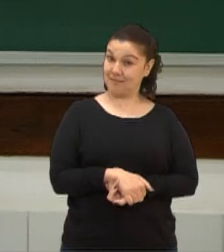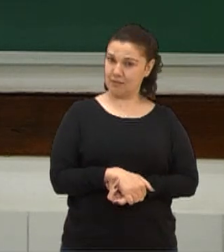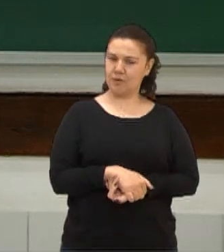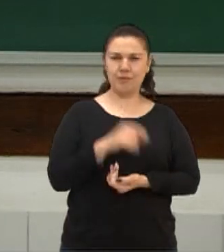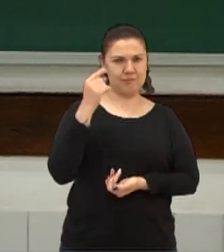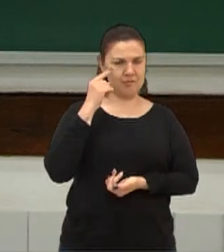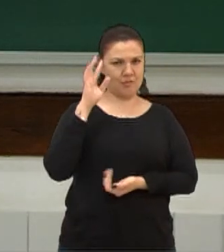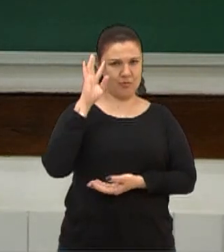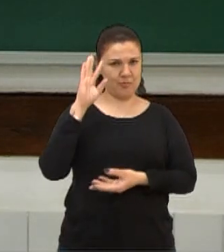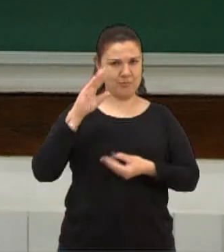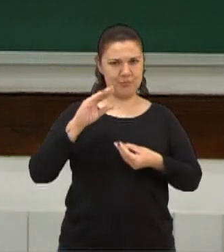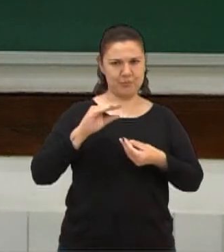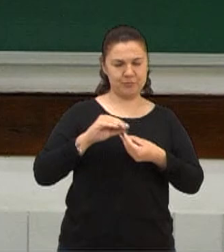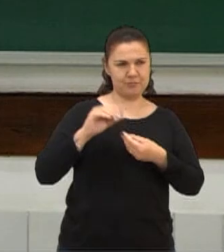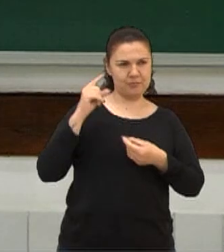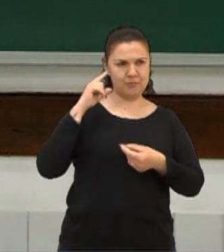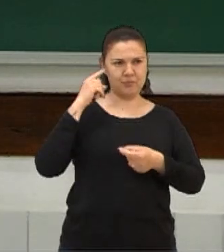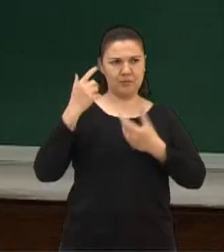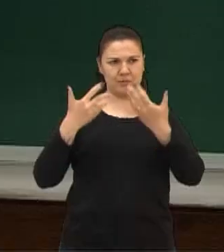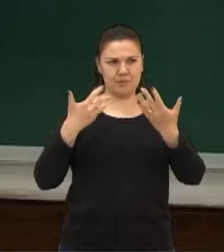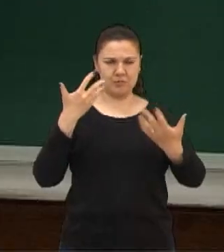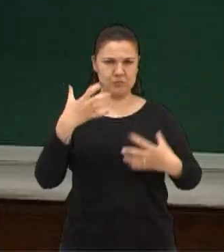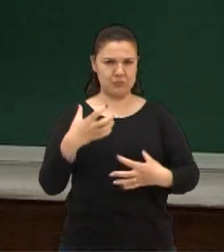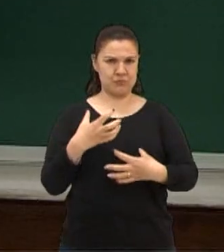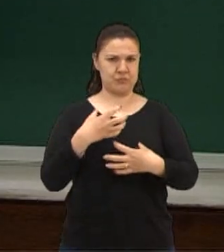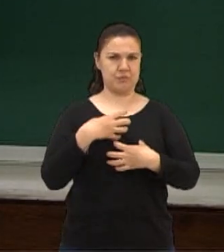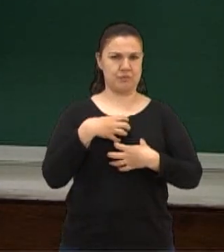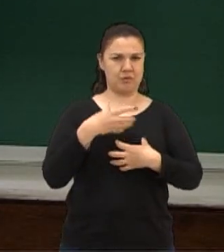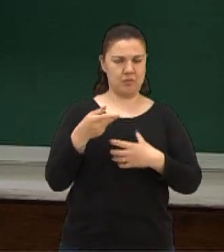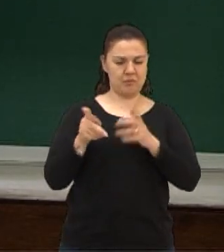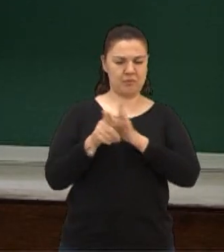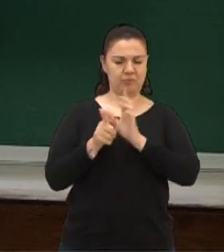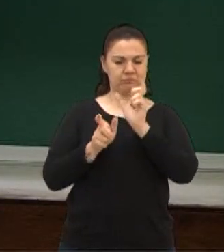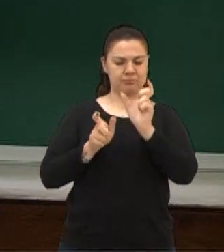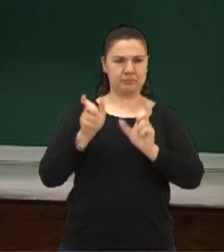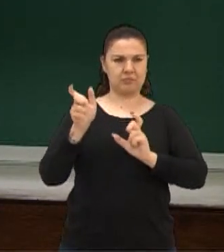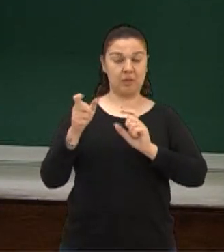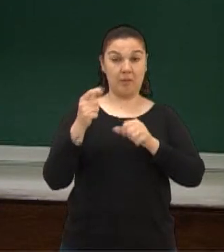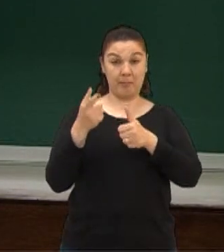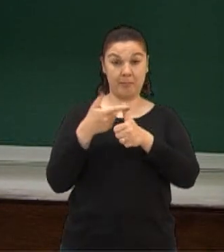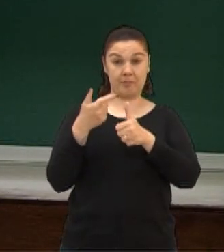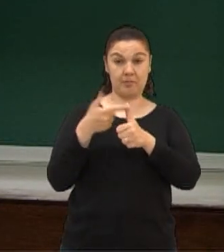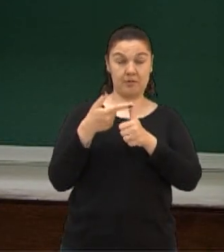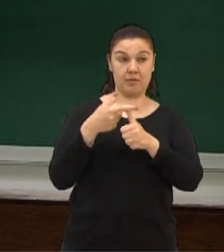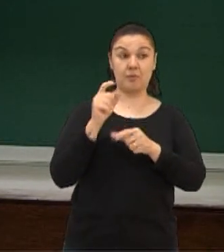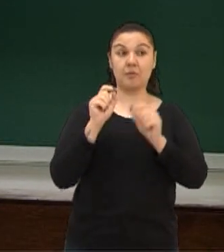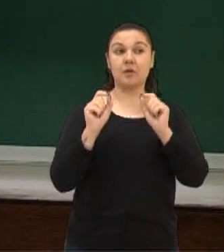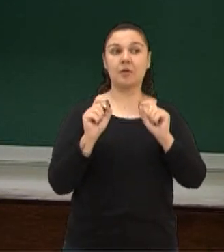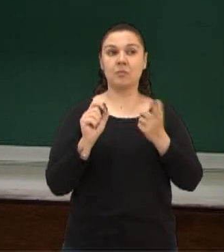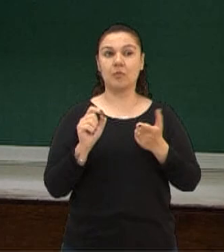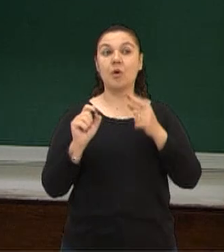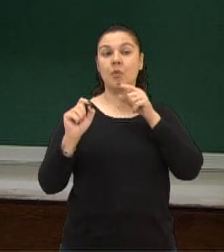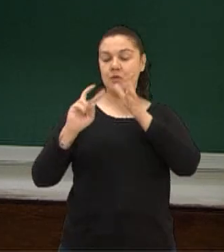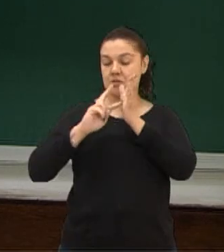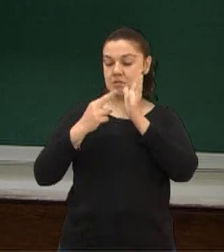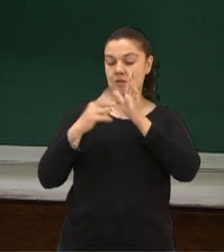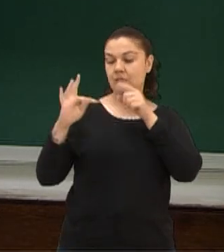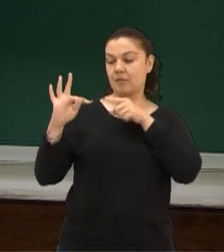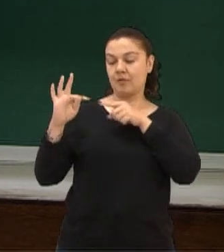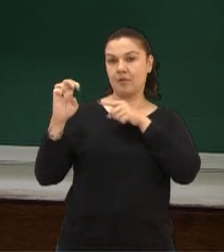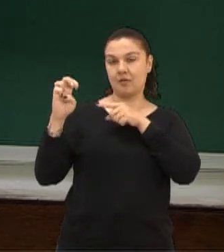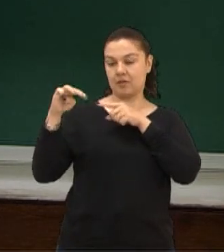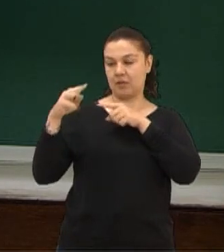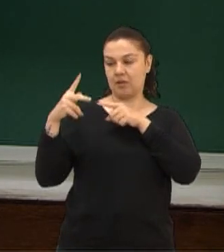Então, conseguiram identificar aí os sentidos produzidos por esse verso? Primeira coisa que eu tenho que saber é o que é têmpora. Se